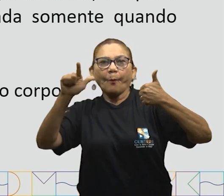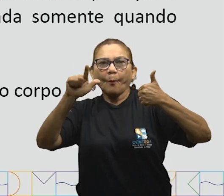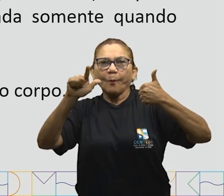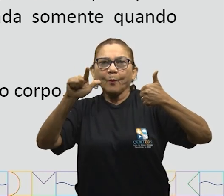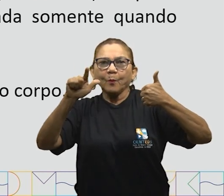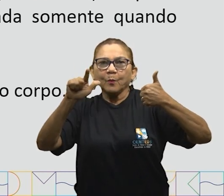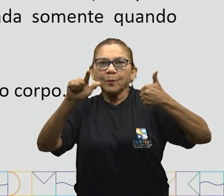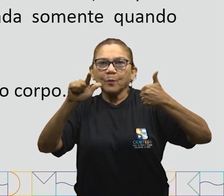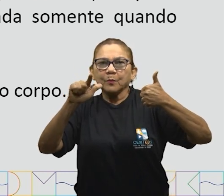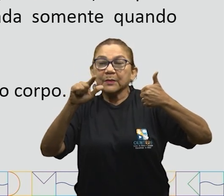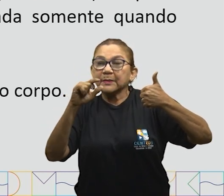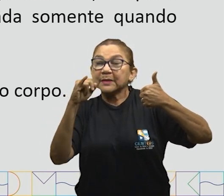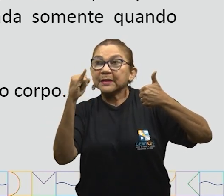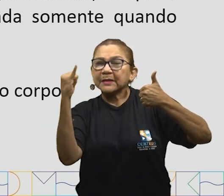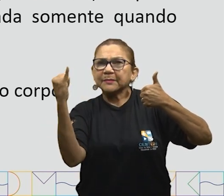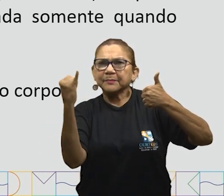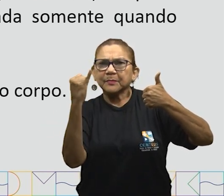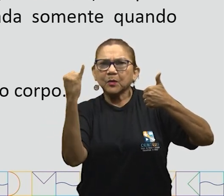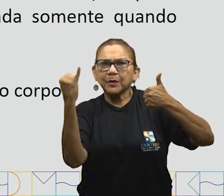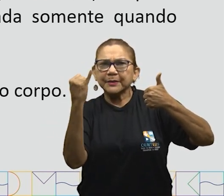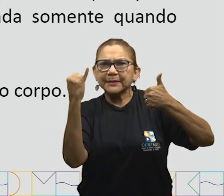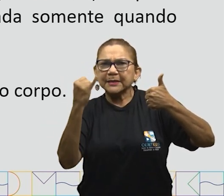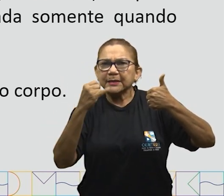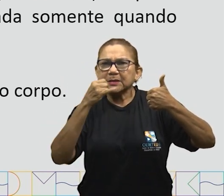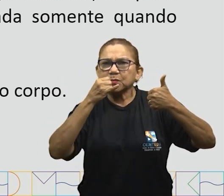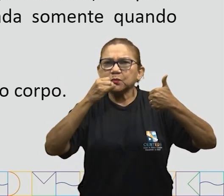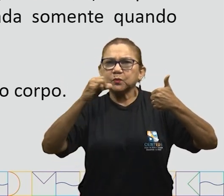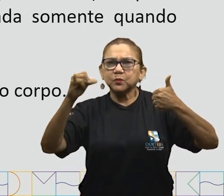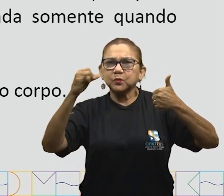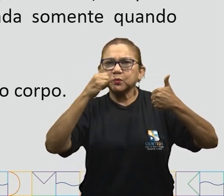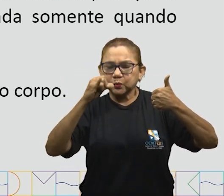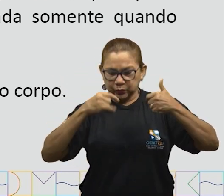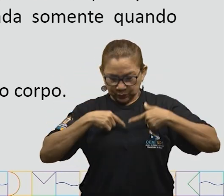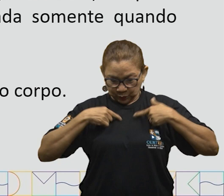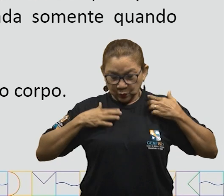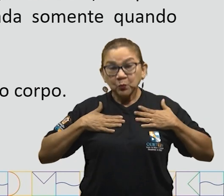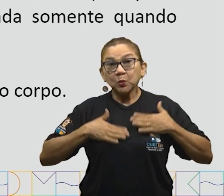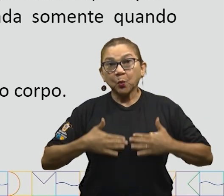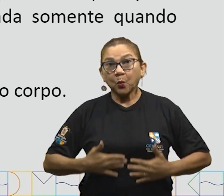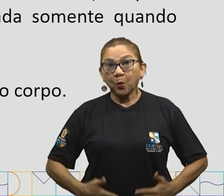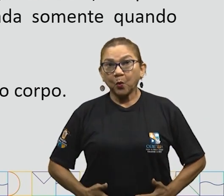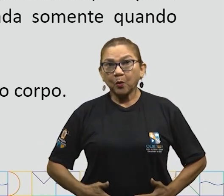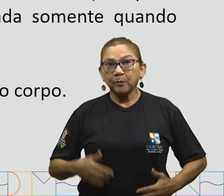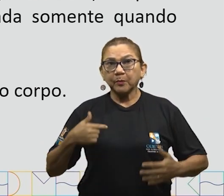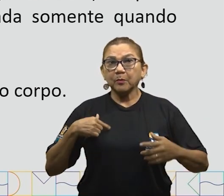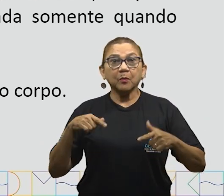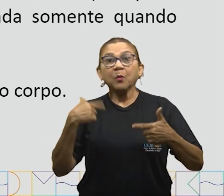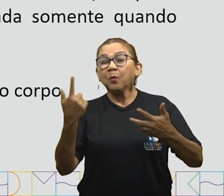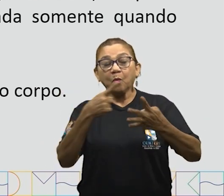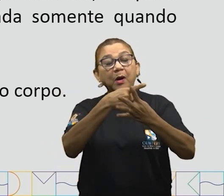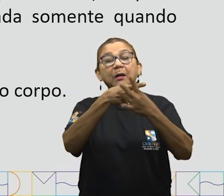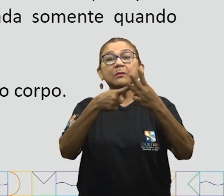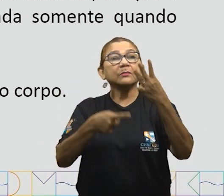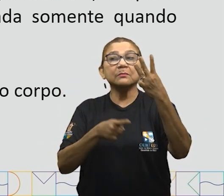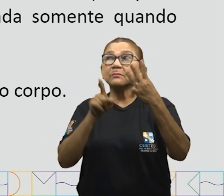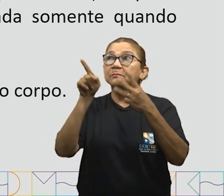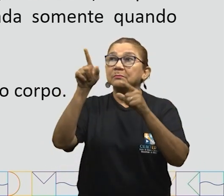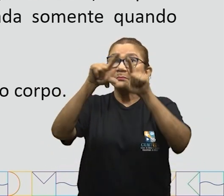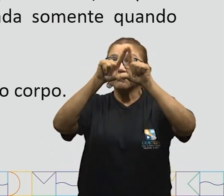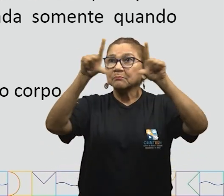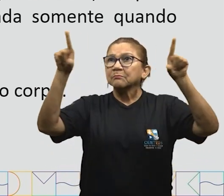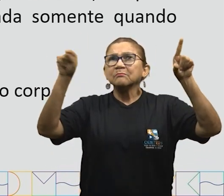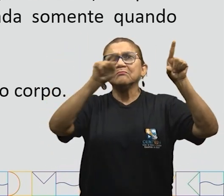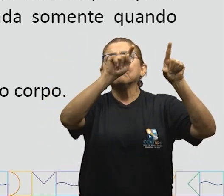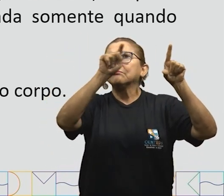a principal fonte de energia rápida do corpo. Então, proteínas, carboidratos ou lipídios. Quais